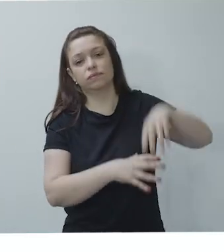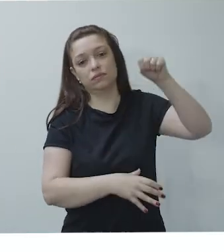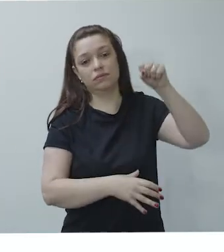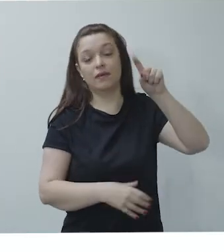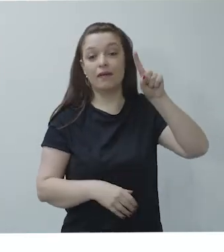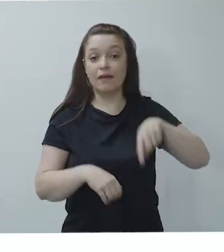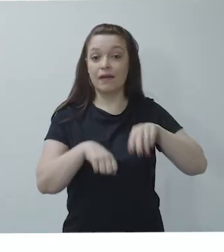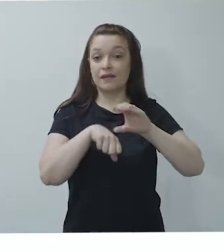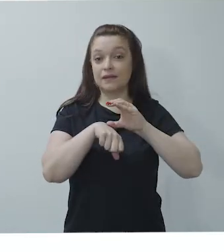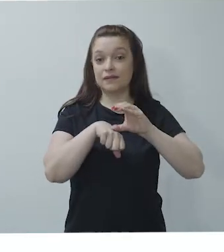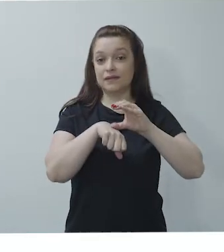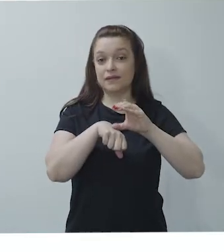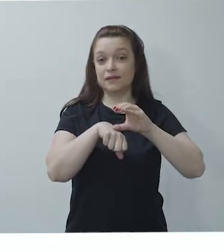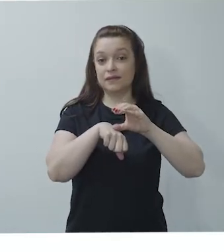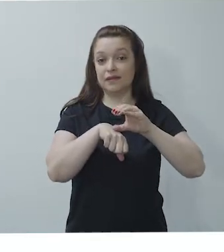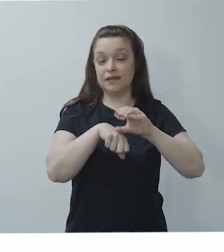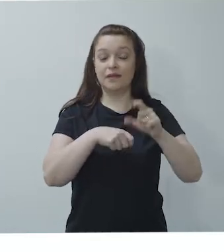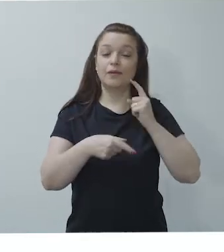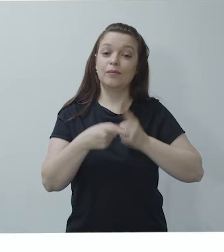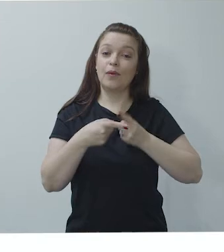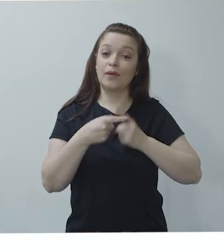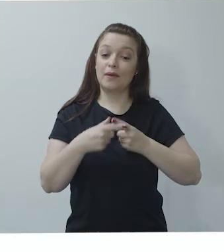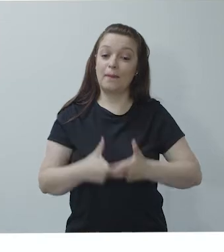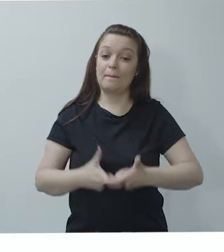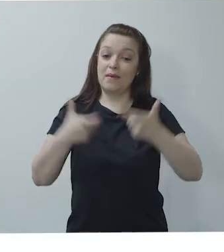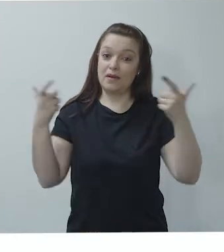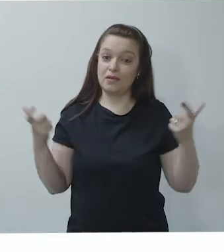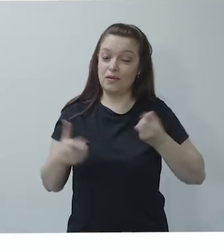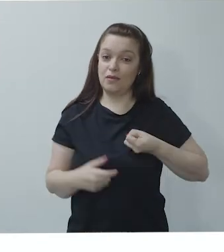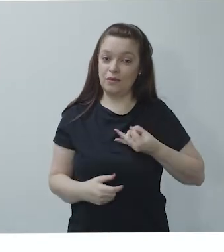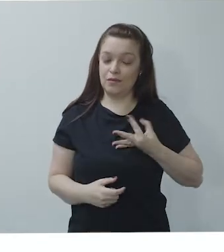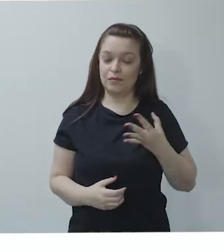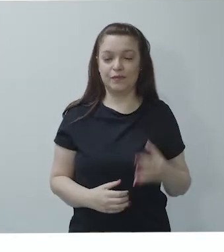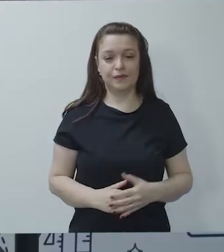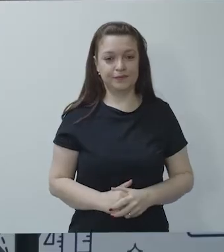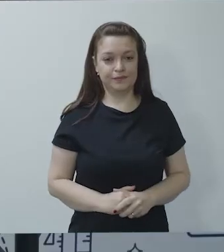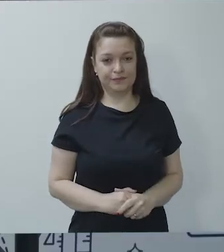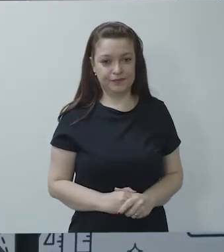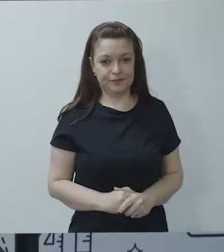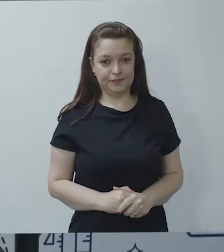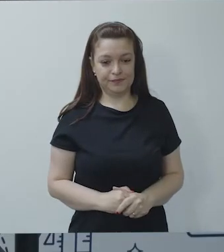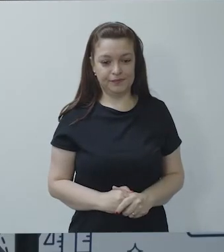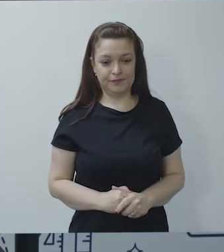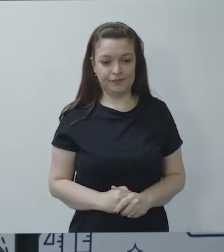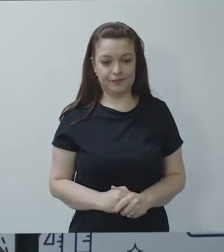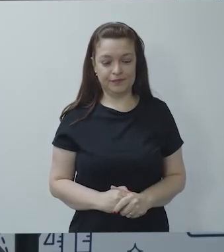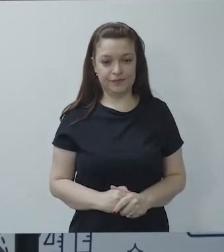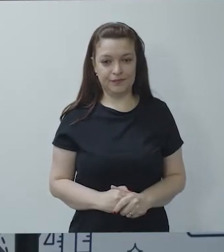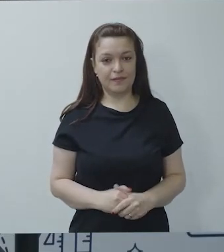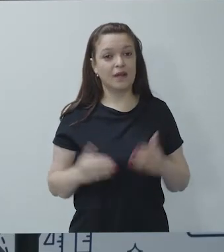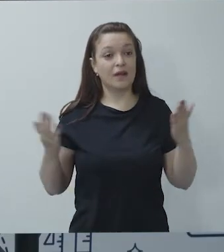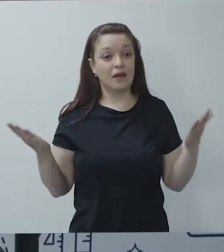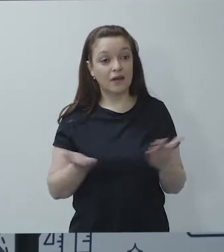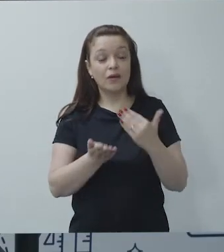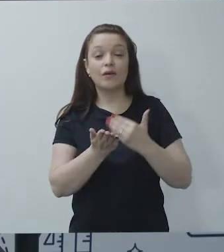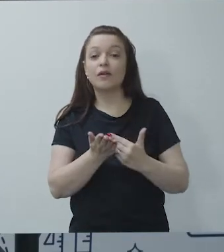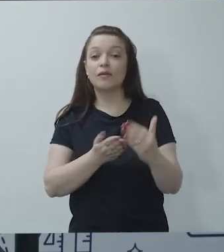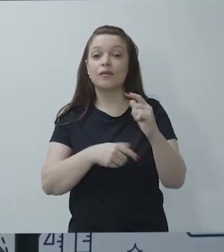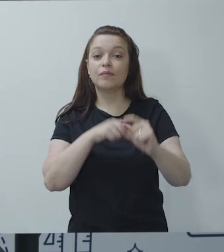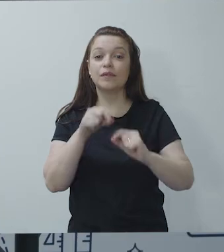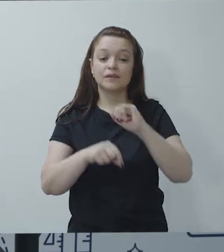sorteada é a cor cinza, porque tem uma quantidade maior. E agora, vamos lá para o